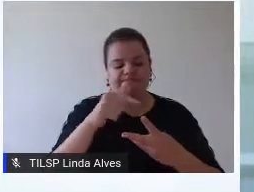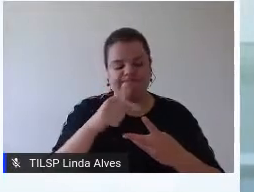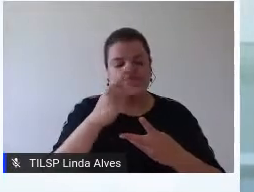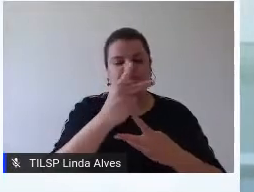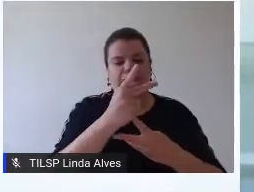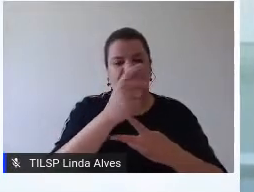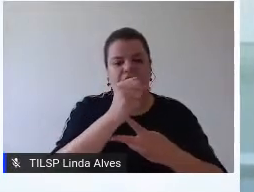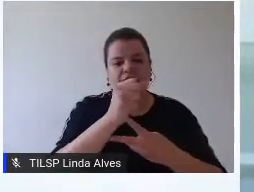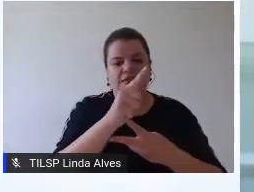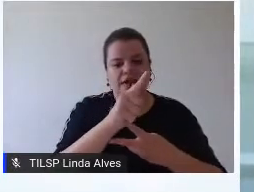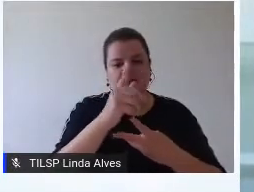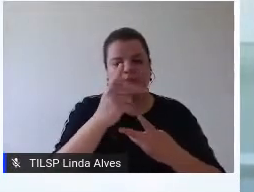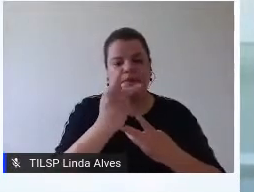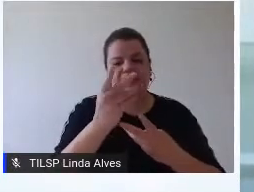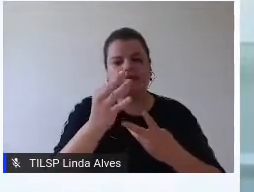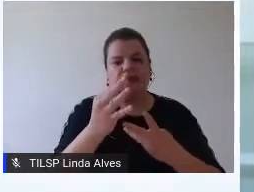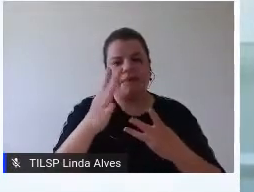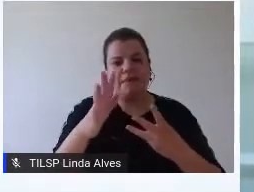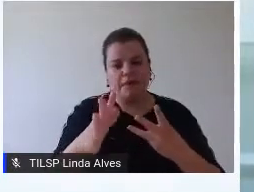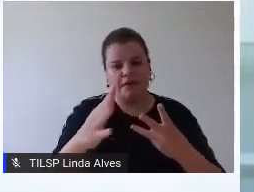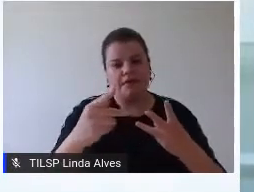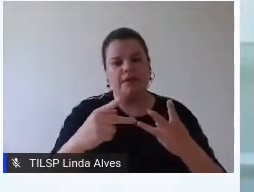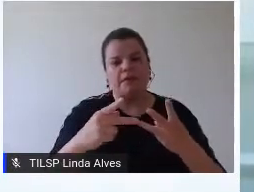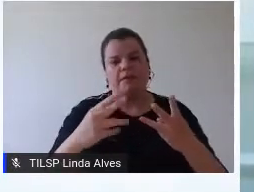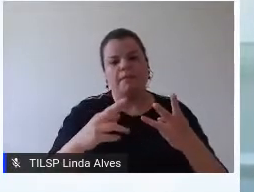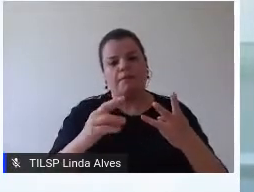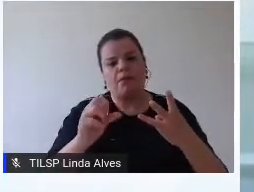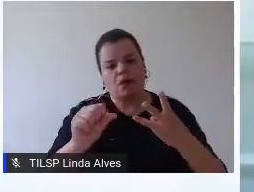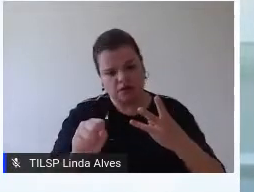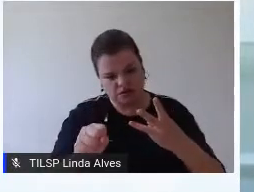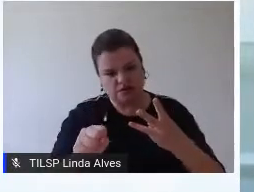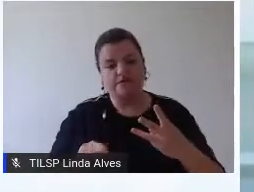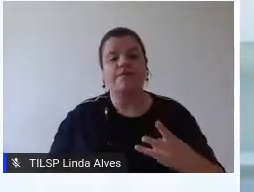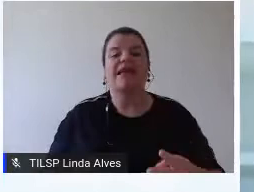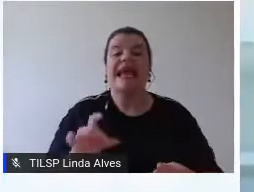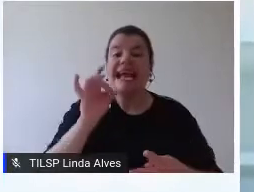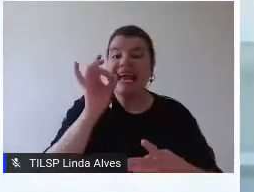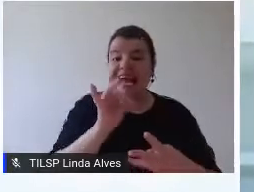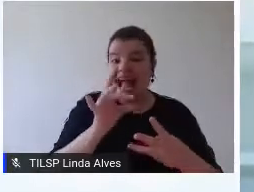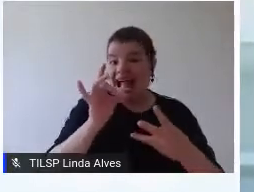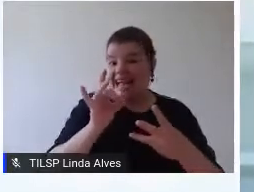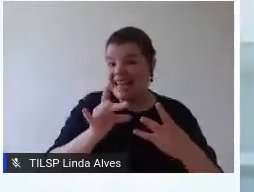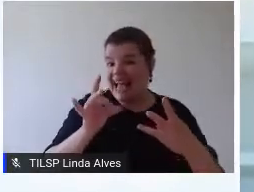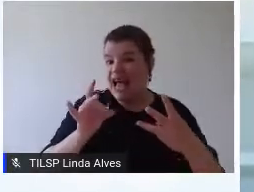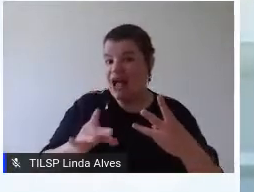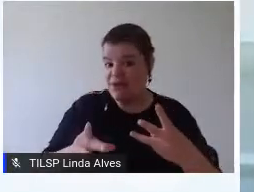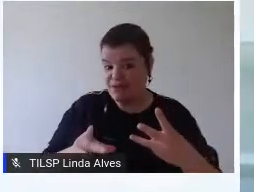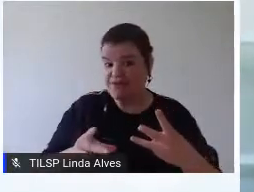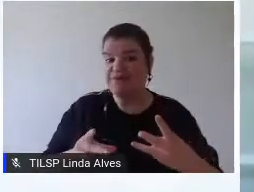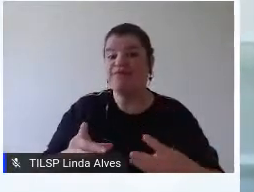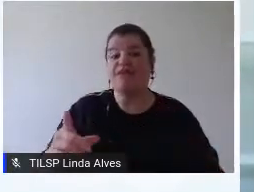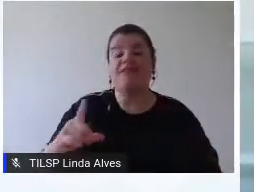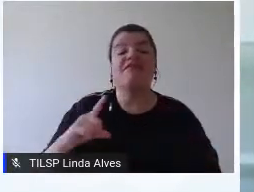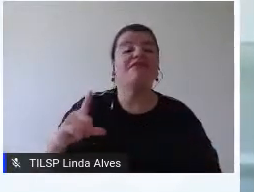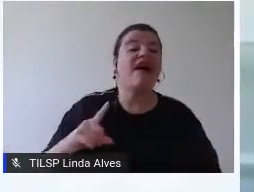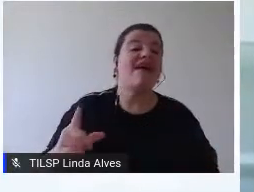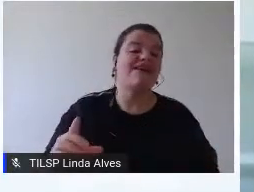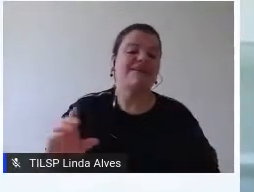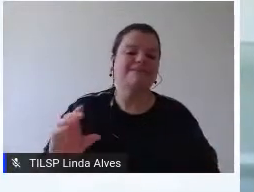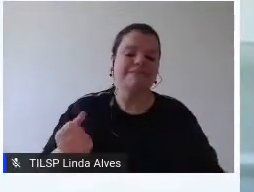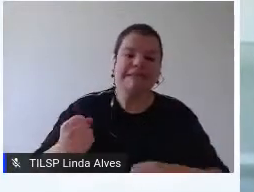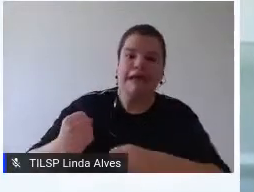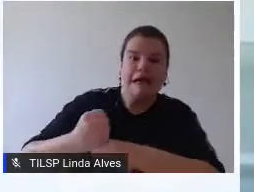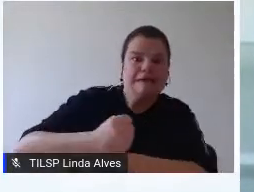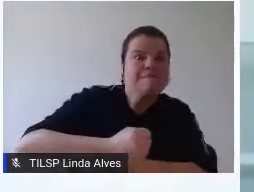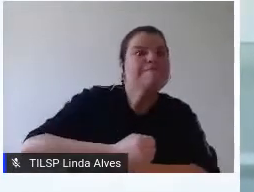PSL, PTB, PROS e o PROS. Sim. É, cada um desses partidos aí vai receber uma pressão